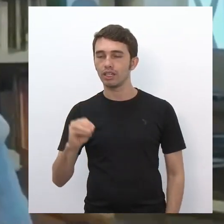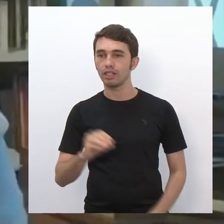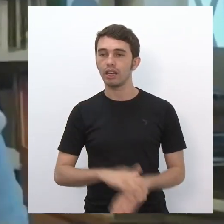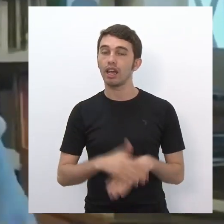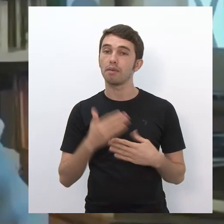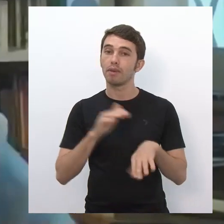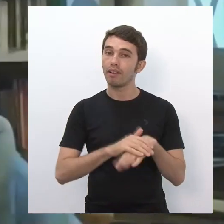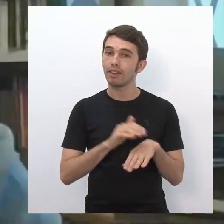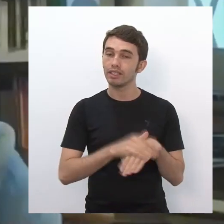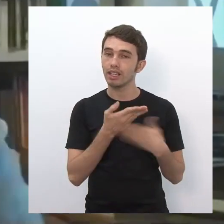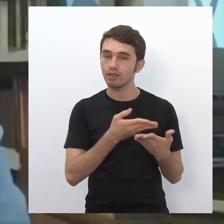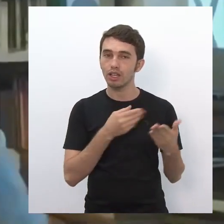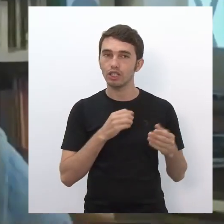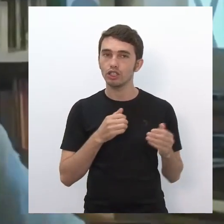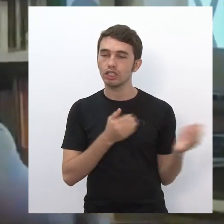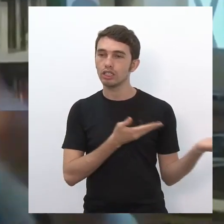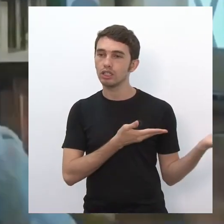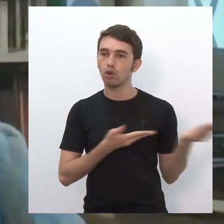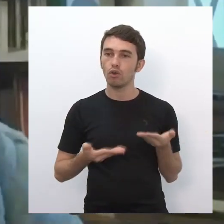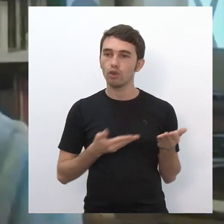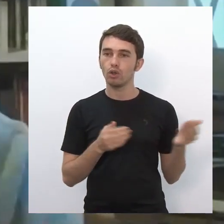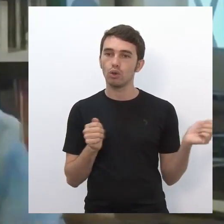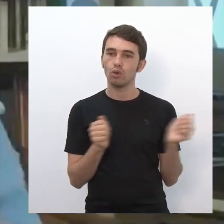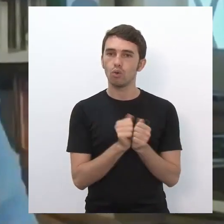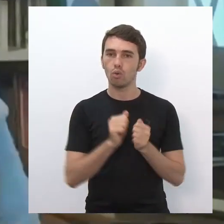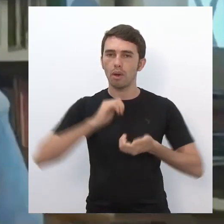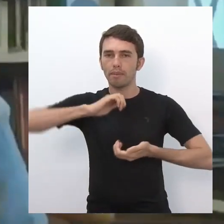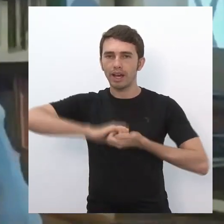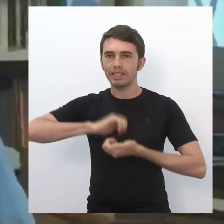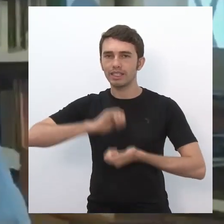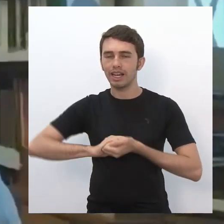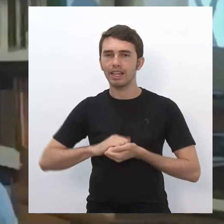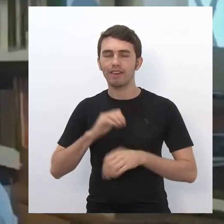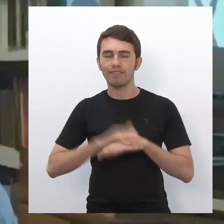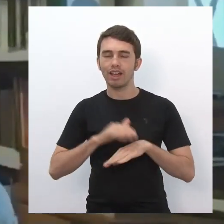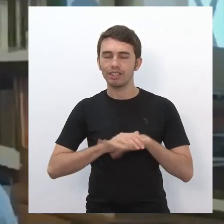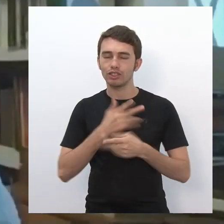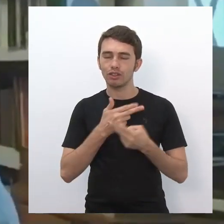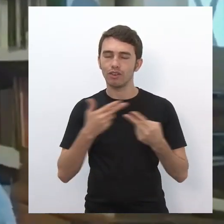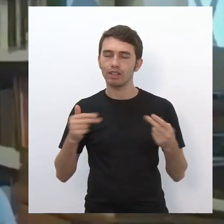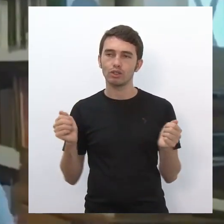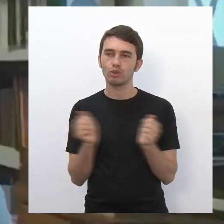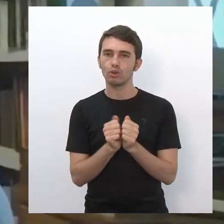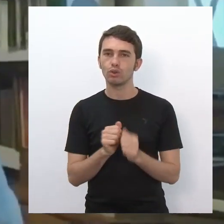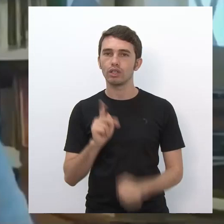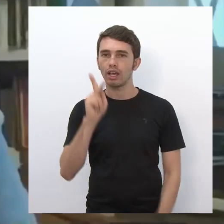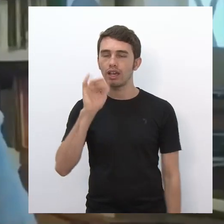chamamos uma parceira nossa que faz um monte de coisa com a Agenda das Bibliotecas, que é a Chiara Terra, né?